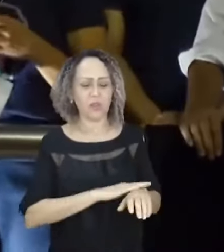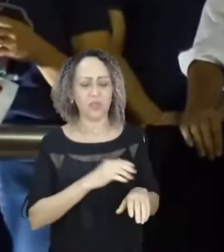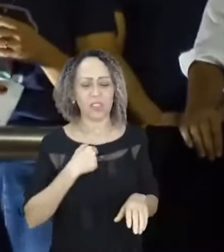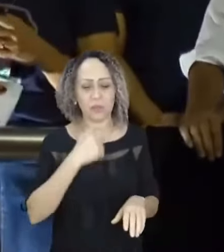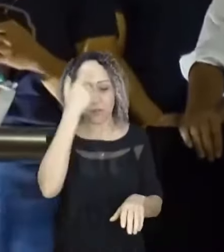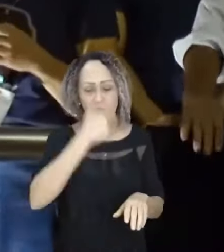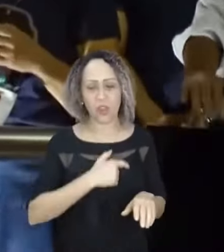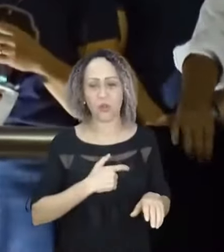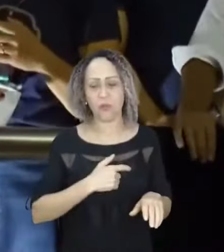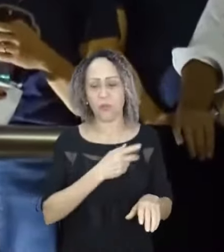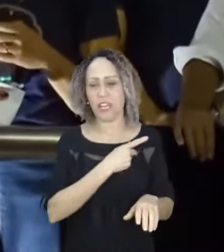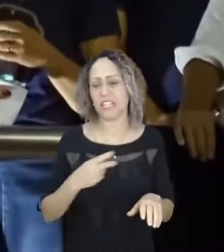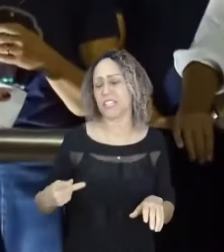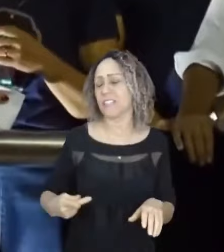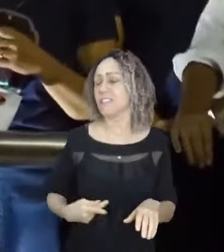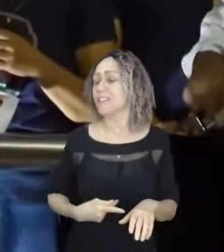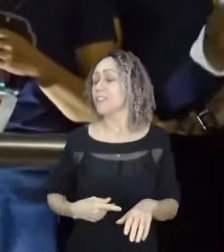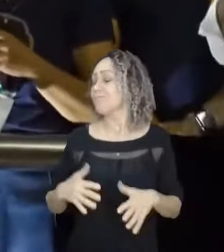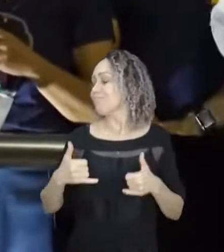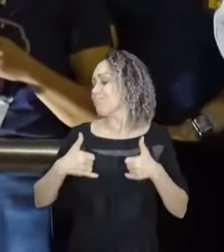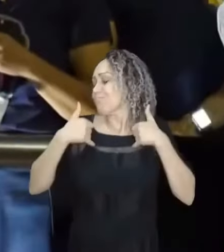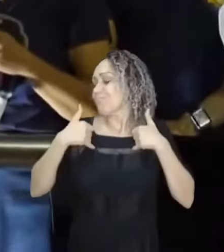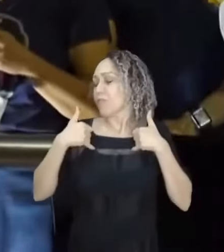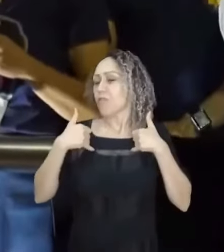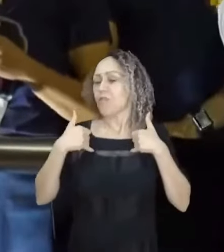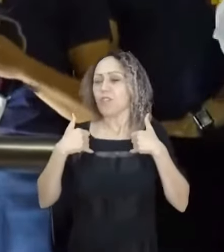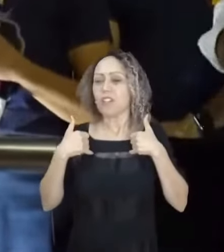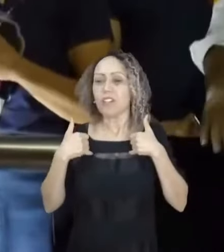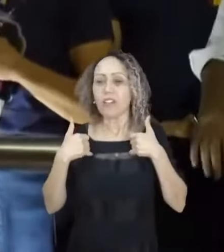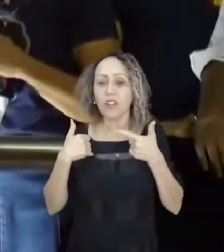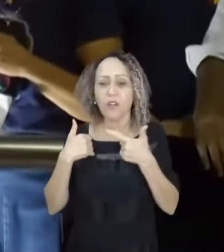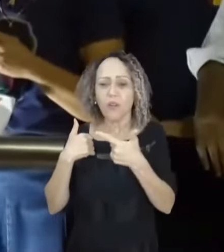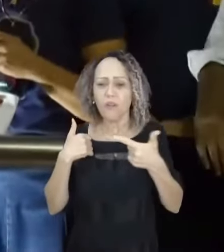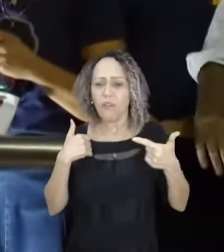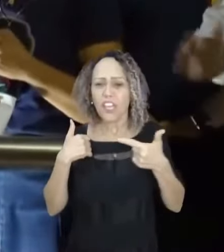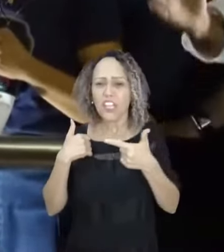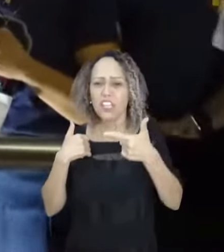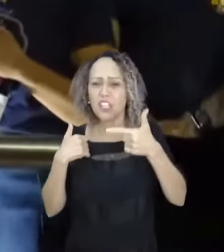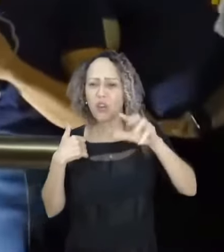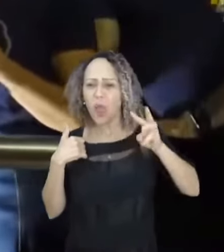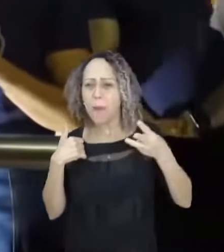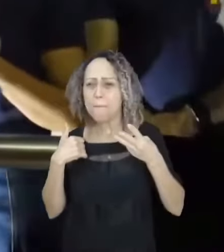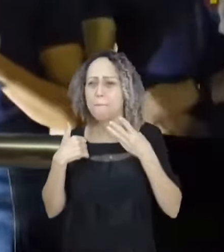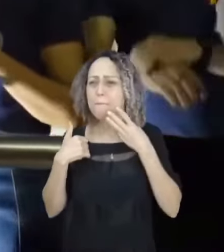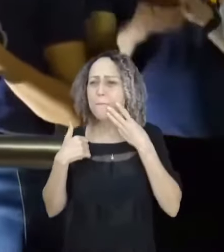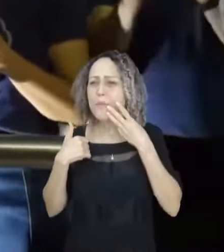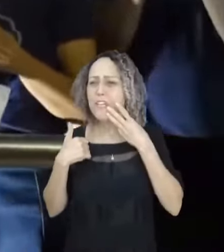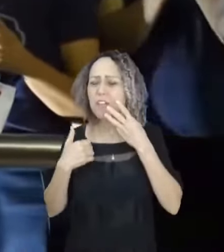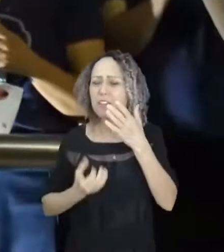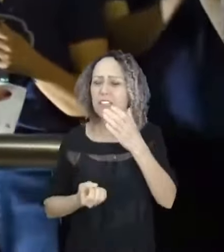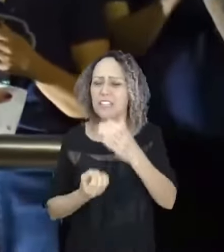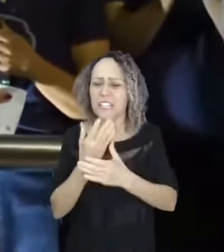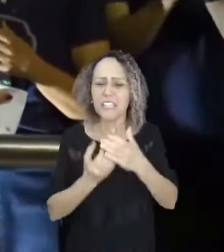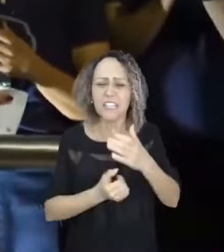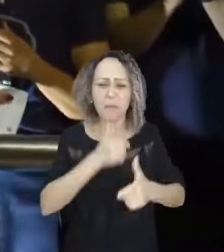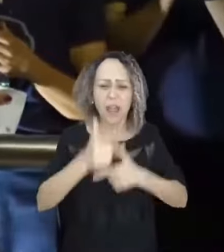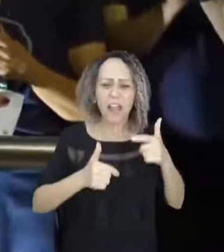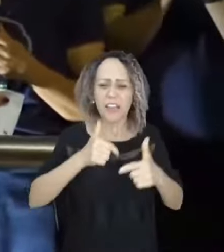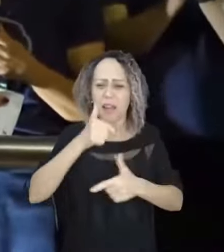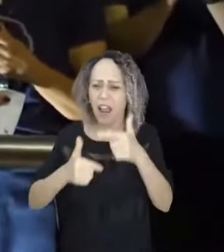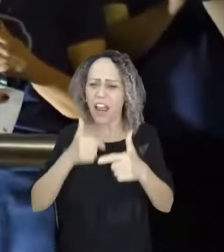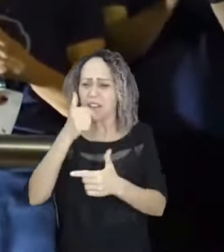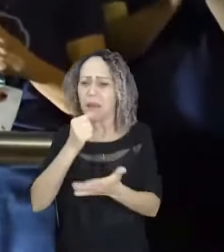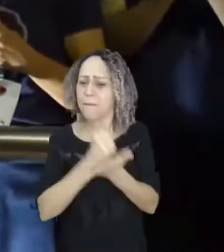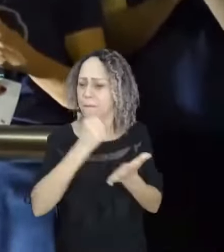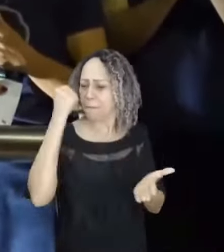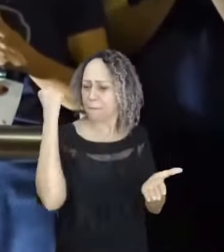República. Eu tenho orgulho, foram 22 milhões de empregos criados com carteira profissional